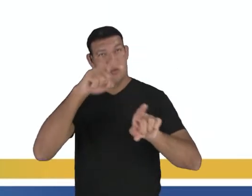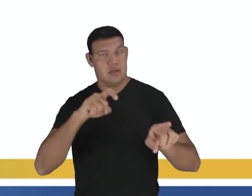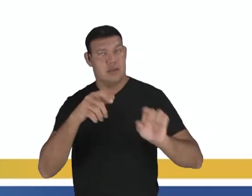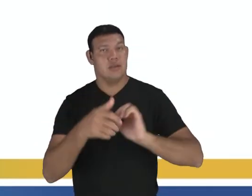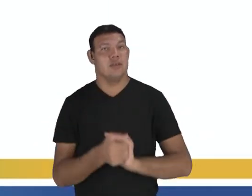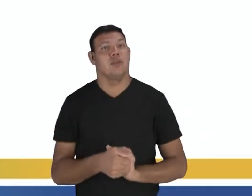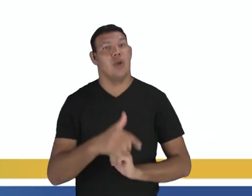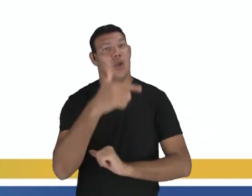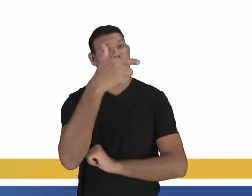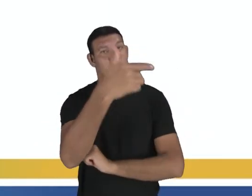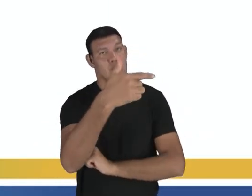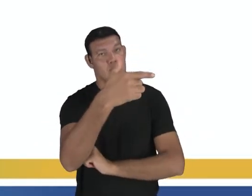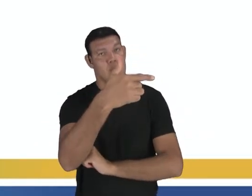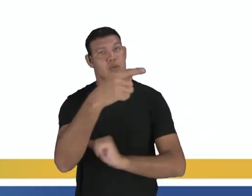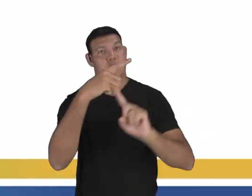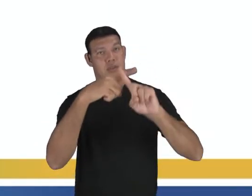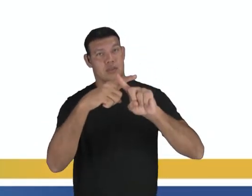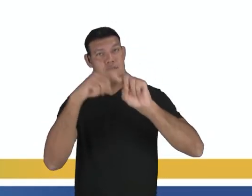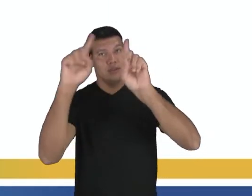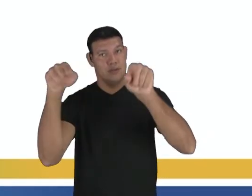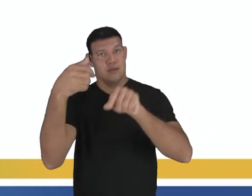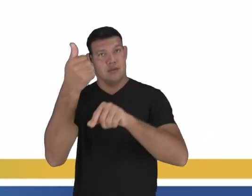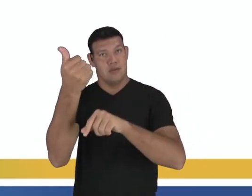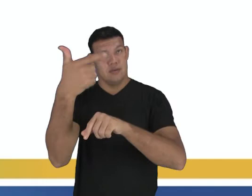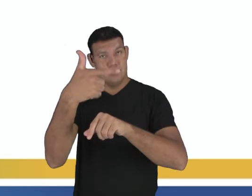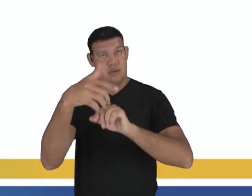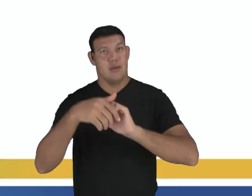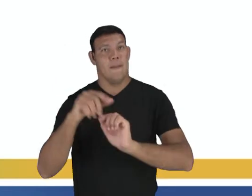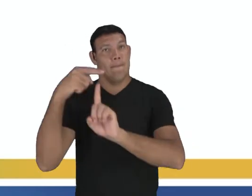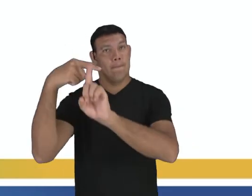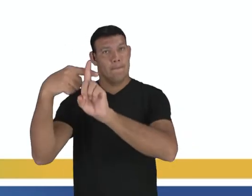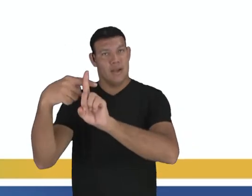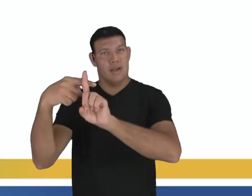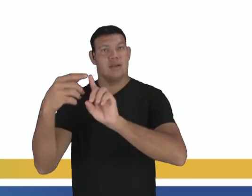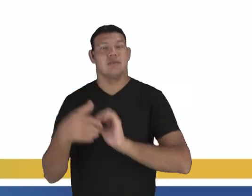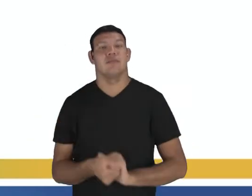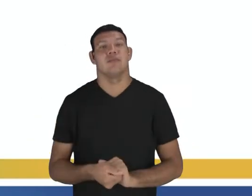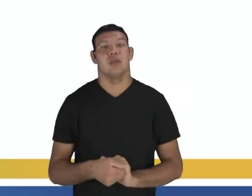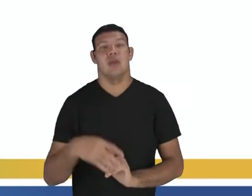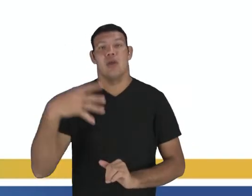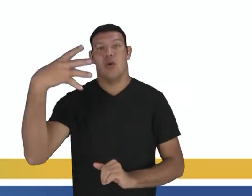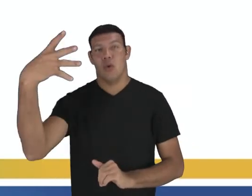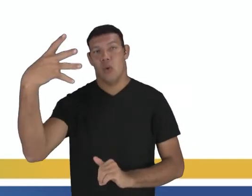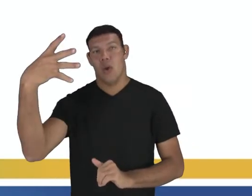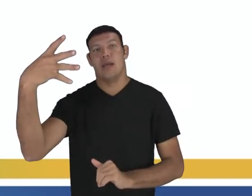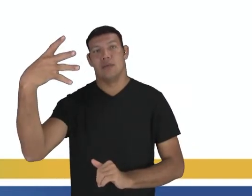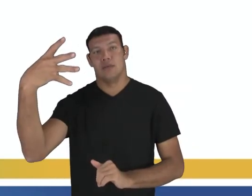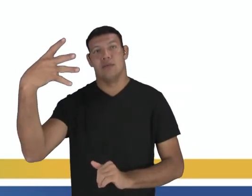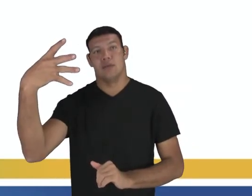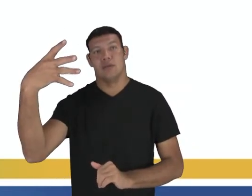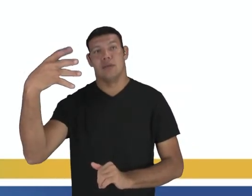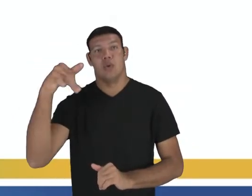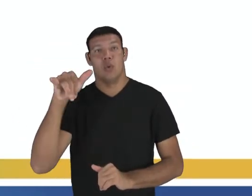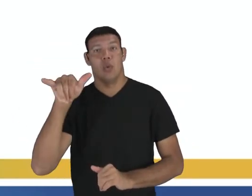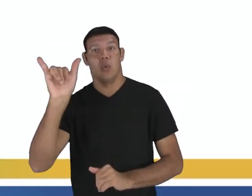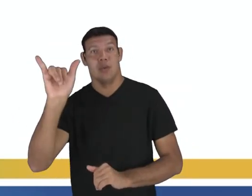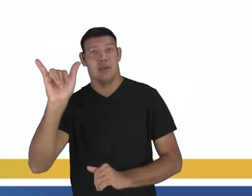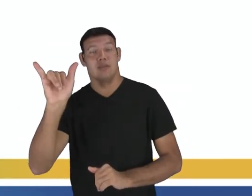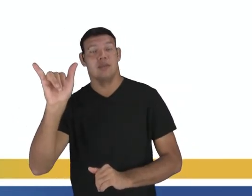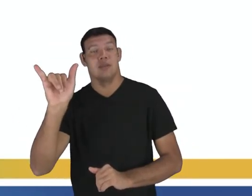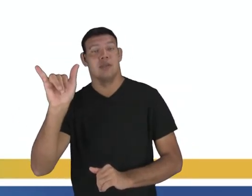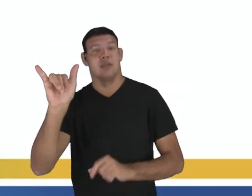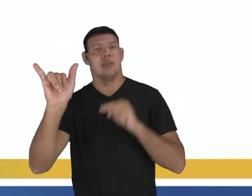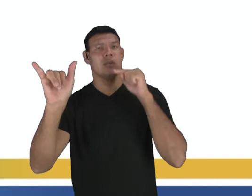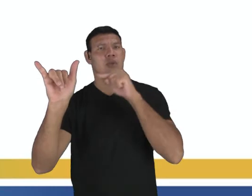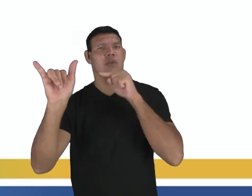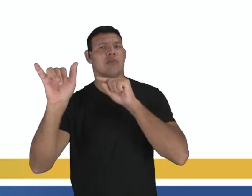agora? É o 12. Então, eu tenho 2 vezes 12 mais 4 vezes o y.